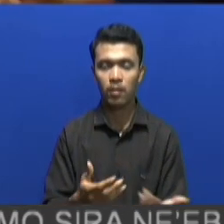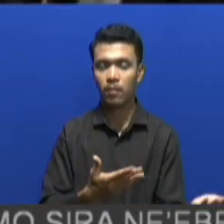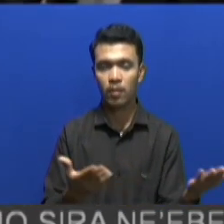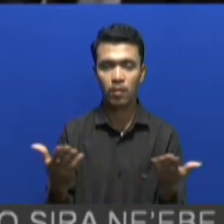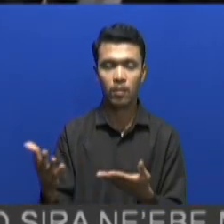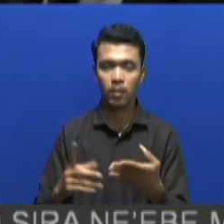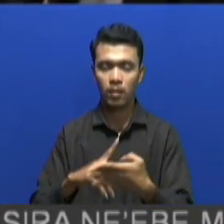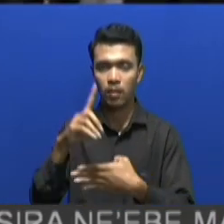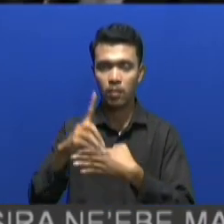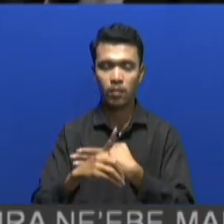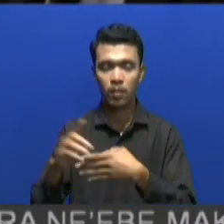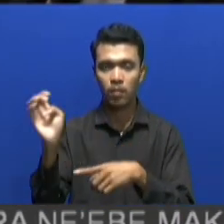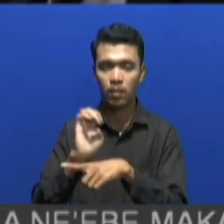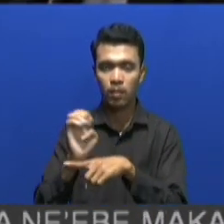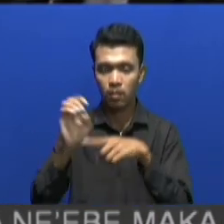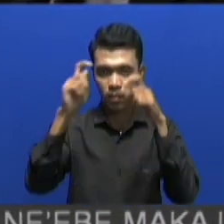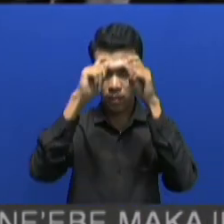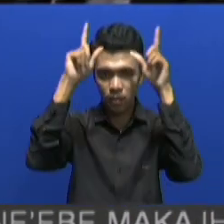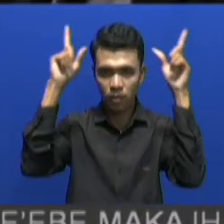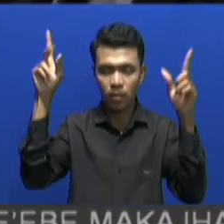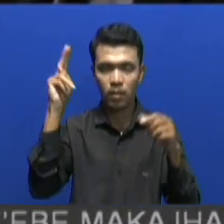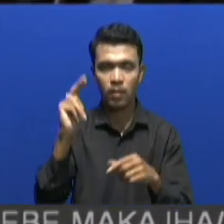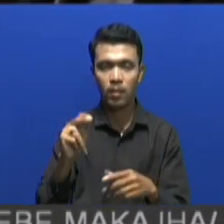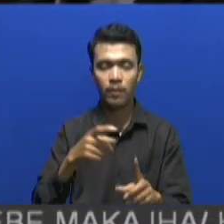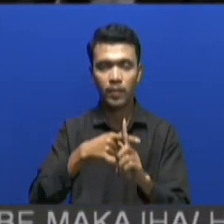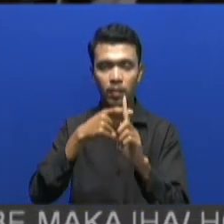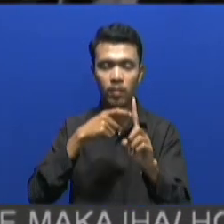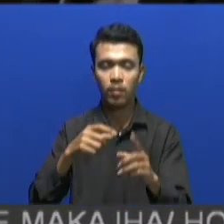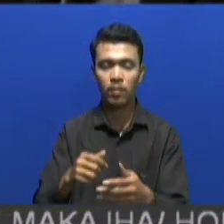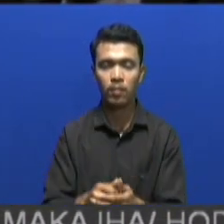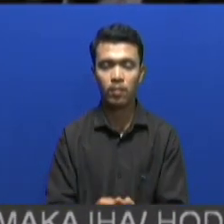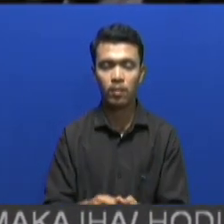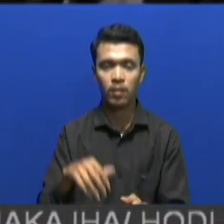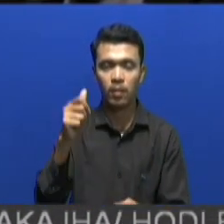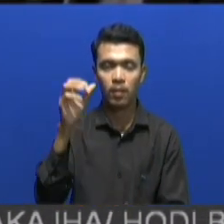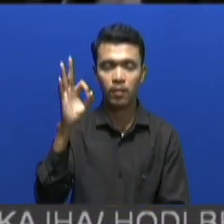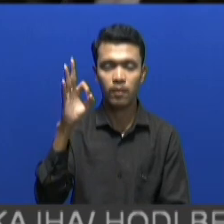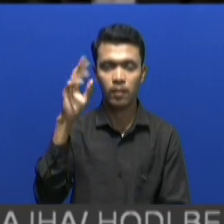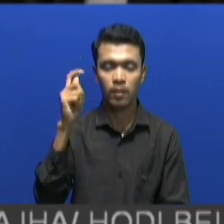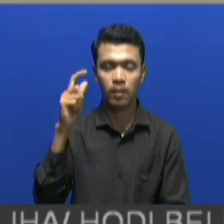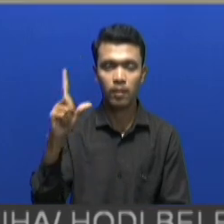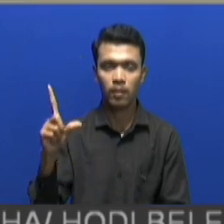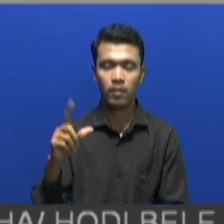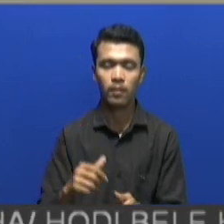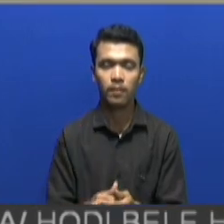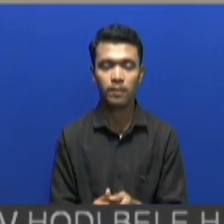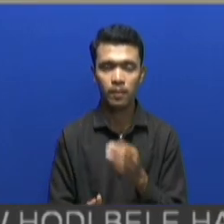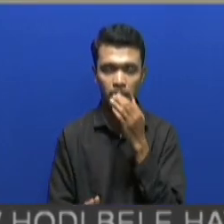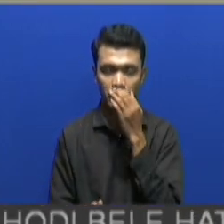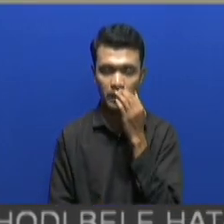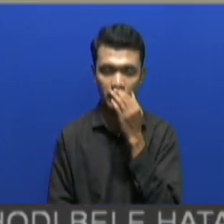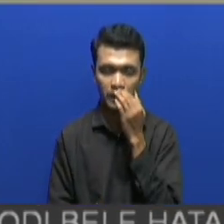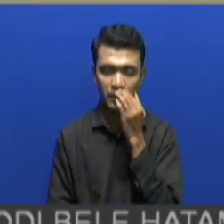Belelori Desenvolvimento Economia Timor-Leste, Nian, Liúcia Contabilidade Financeira. Gubernamentei Halo